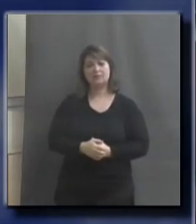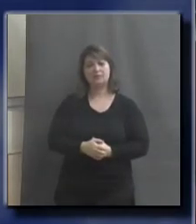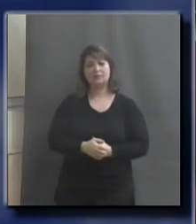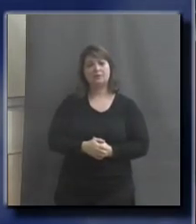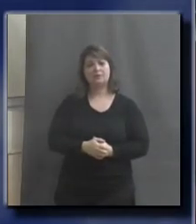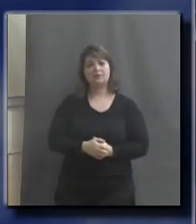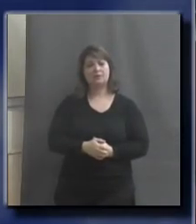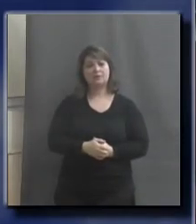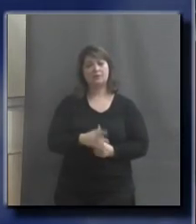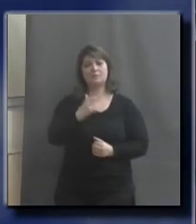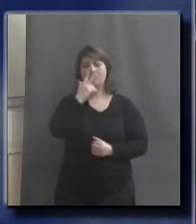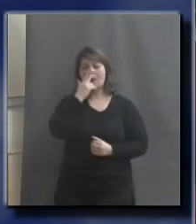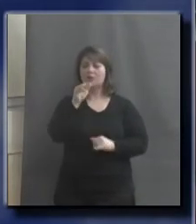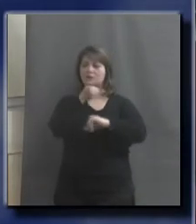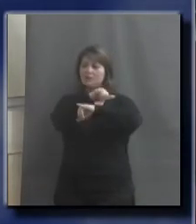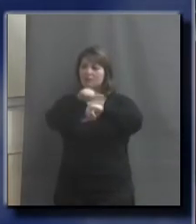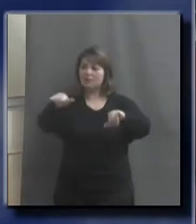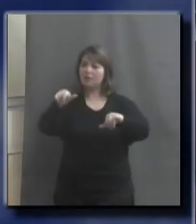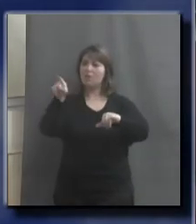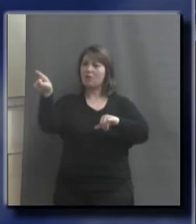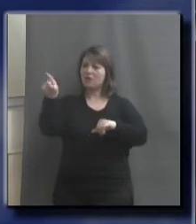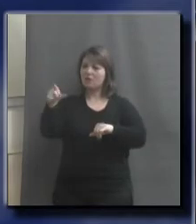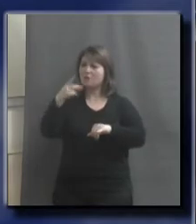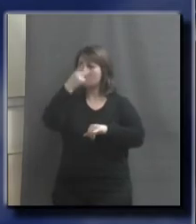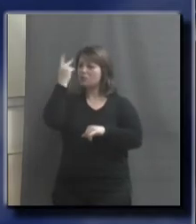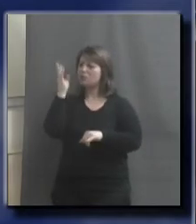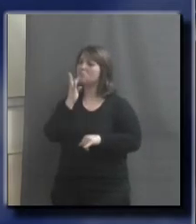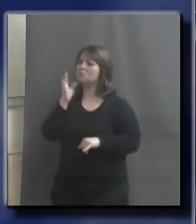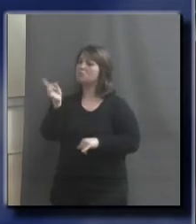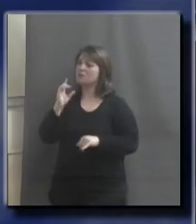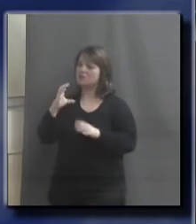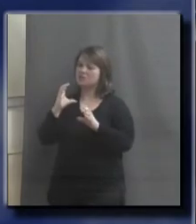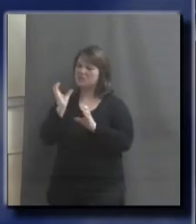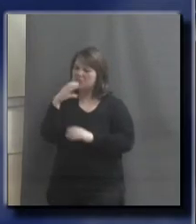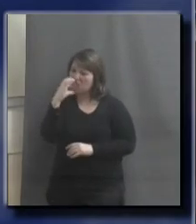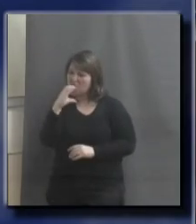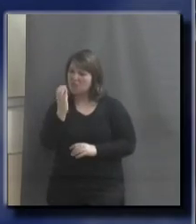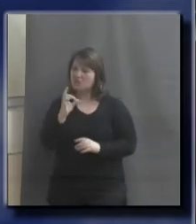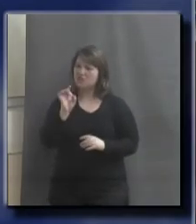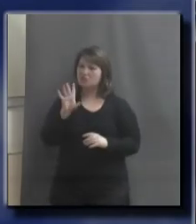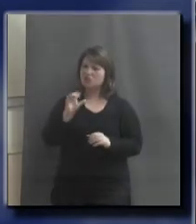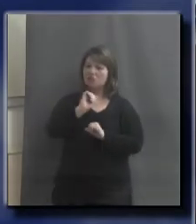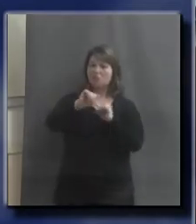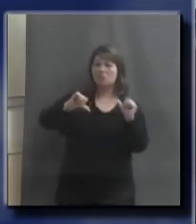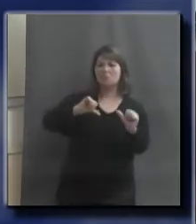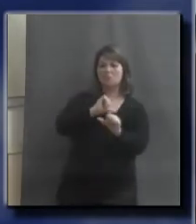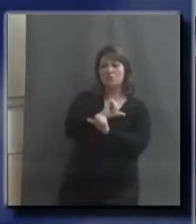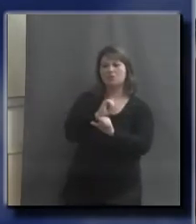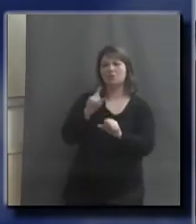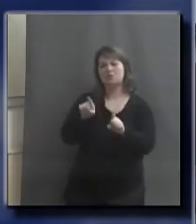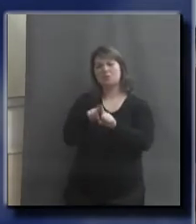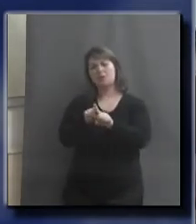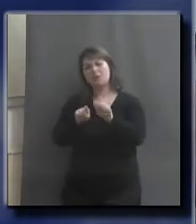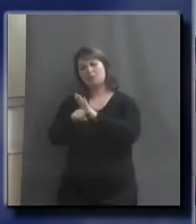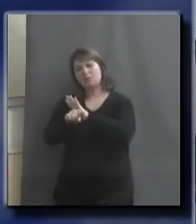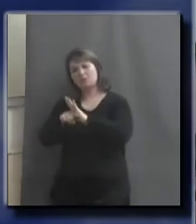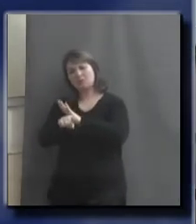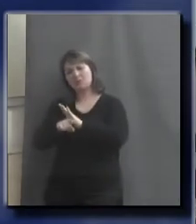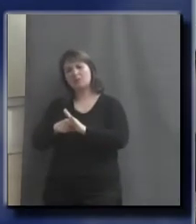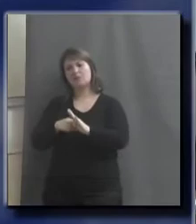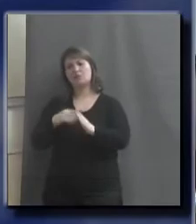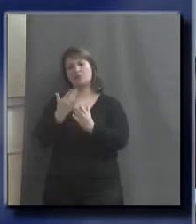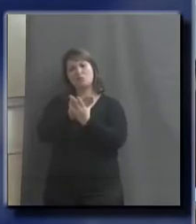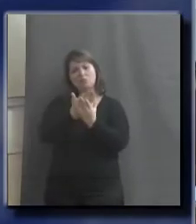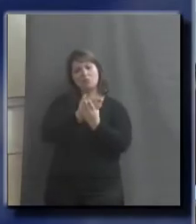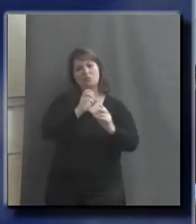públicas, informam a ciência. E acho que essa troca a academia precisa fazer, não só na pesquisa, mas também nos processos de